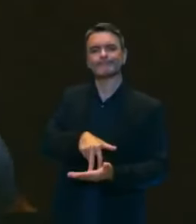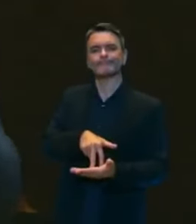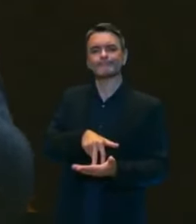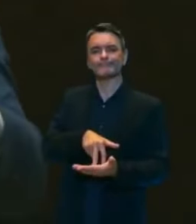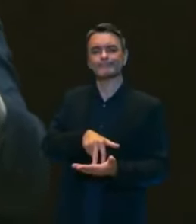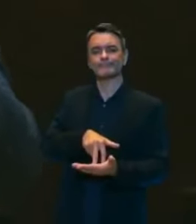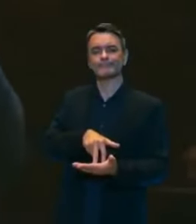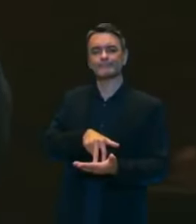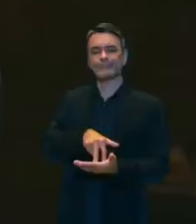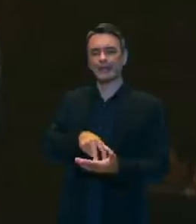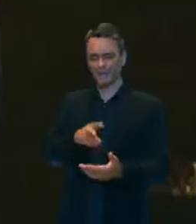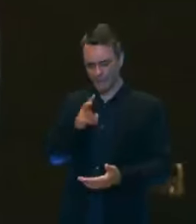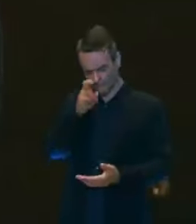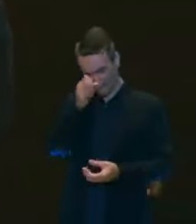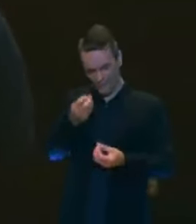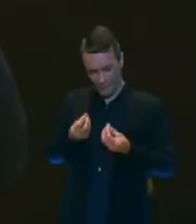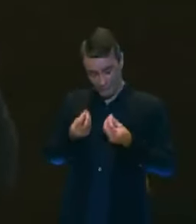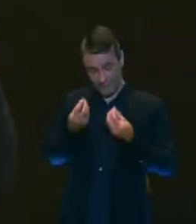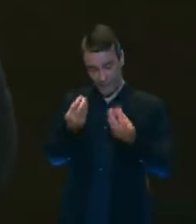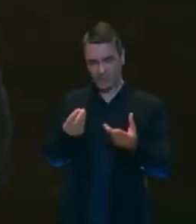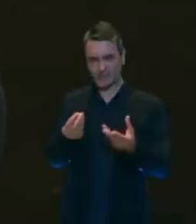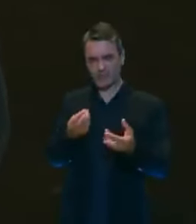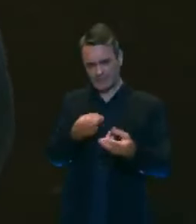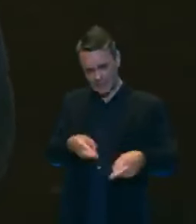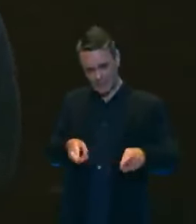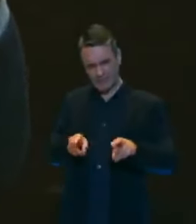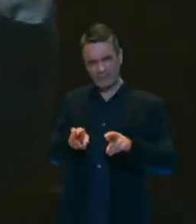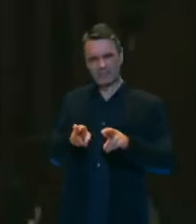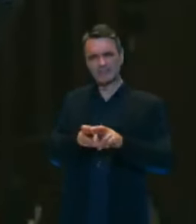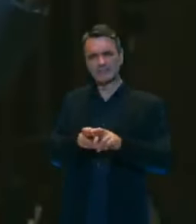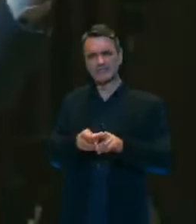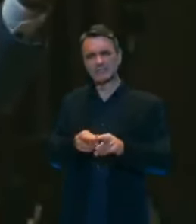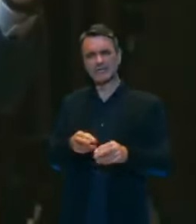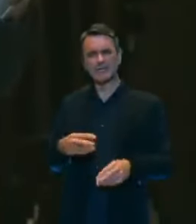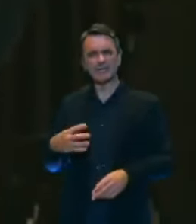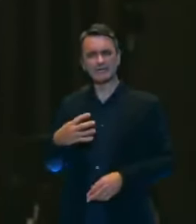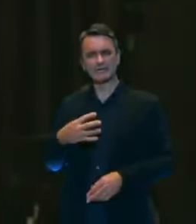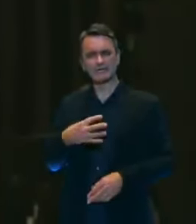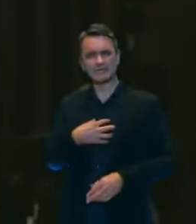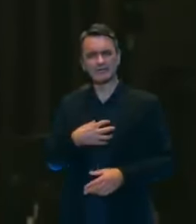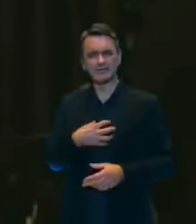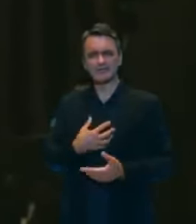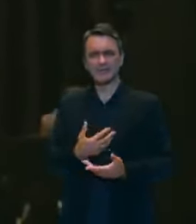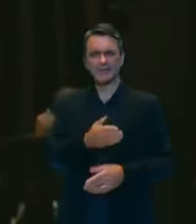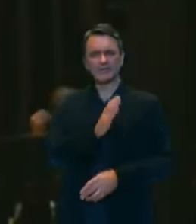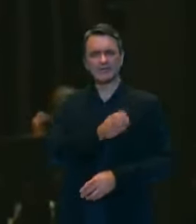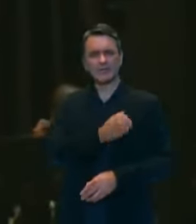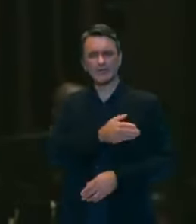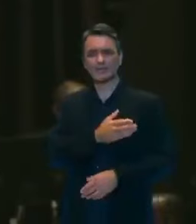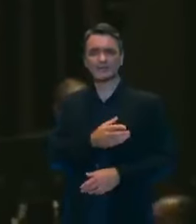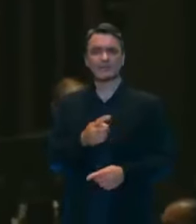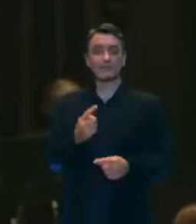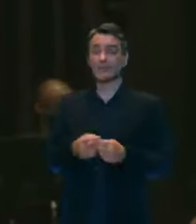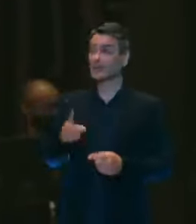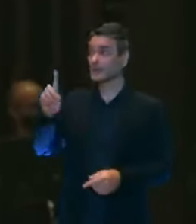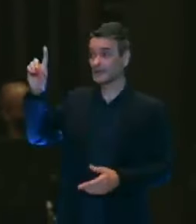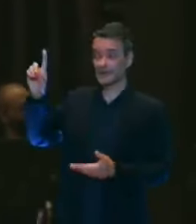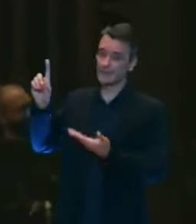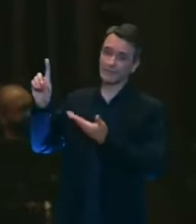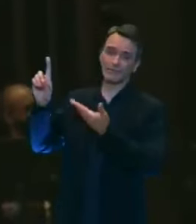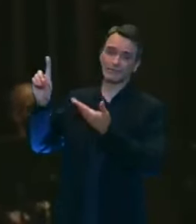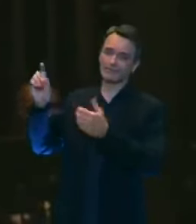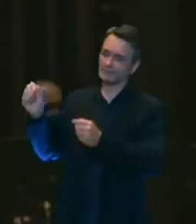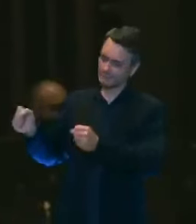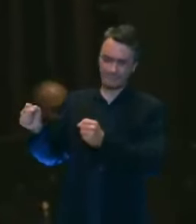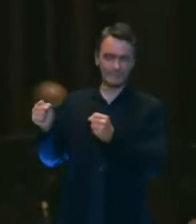novo. Ele vai restaurar os seus sentimentos, o seu coração. Ele é Deus. Ele é